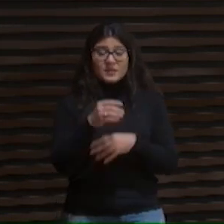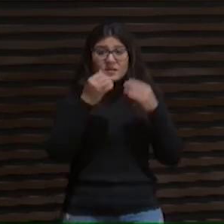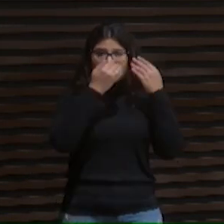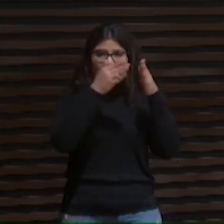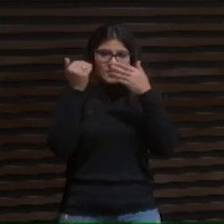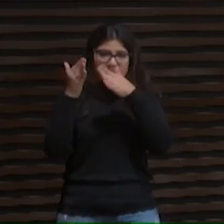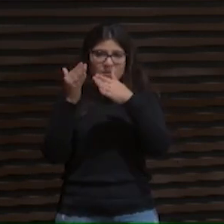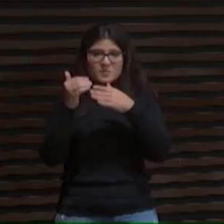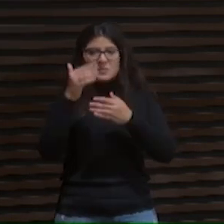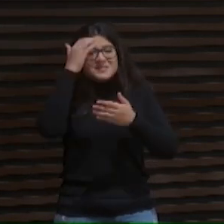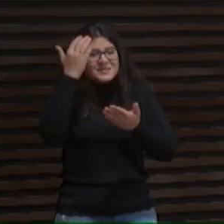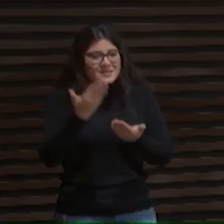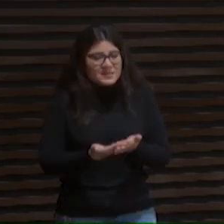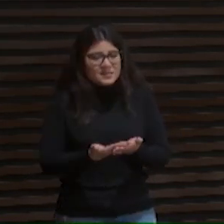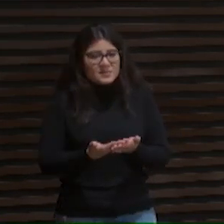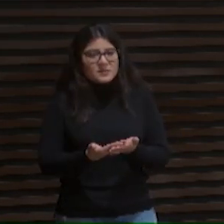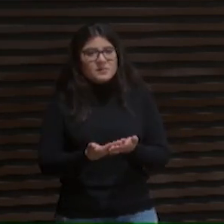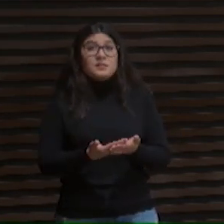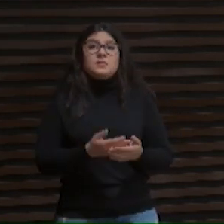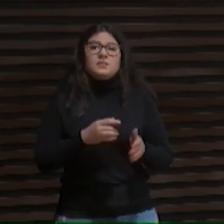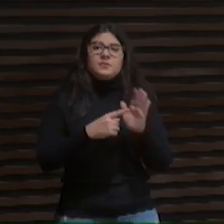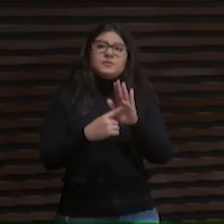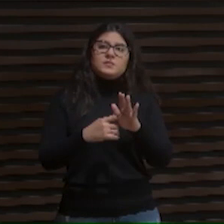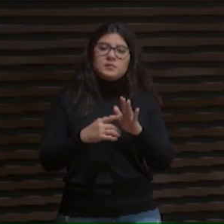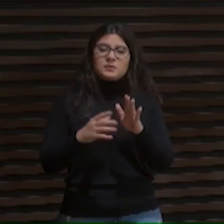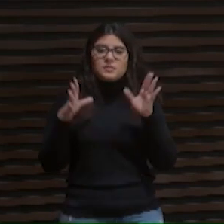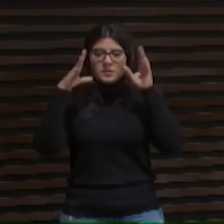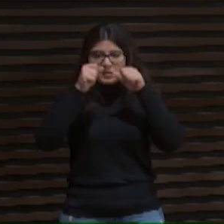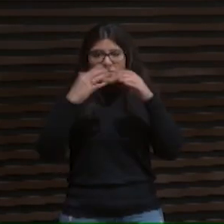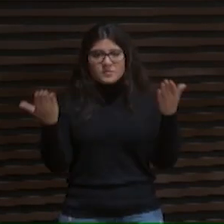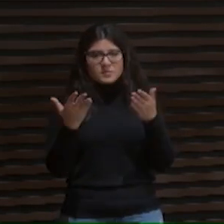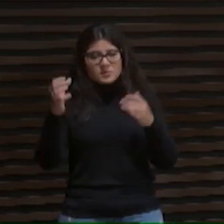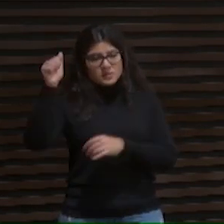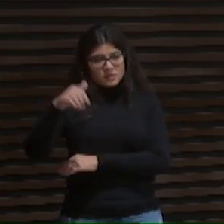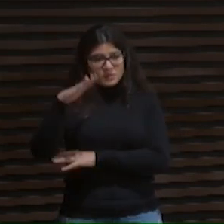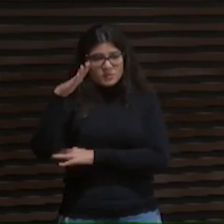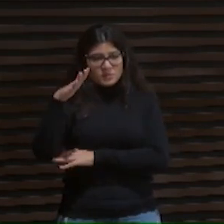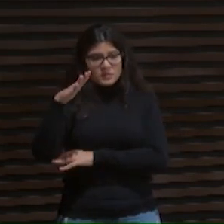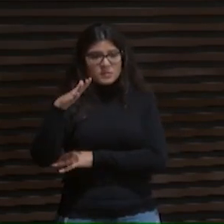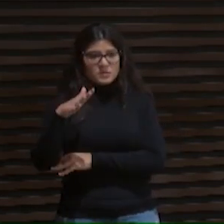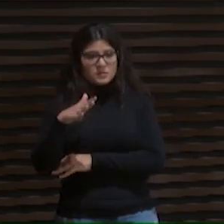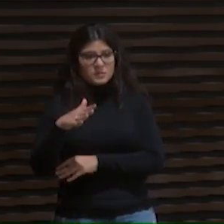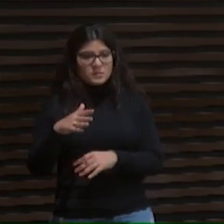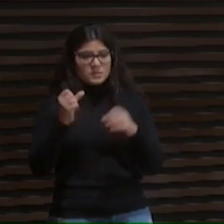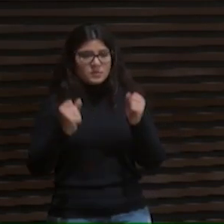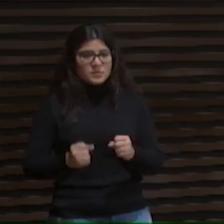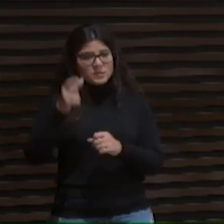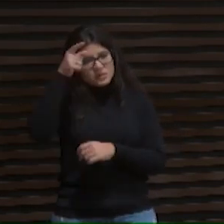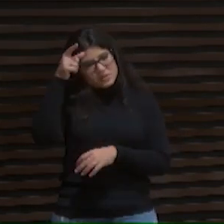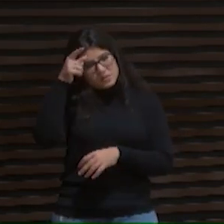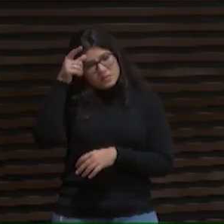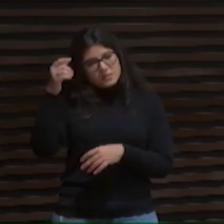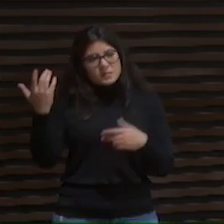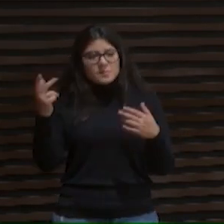os converteres das trevas para a luz, e da potestade de Satanás para Deus, a